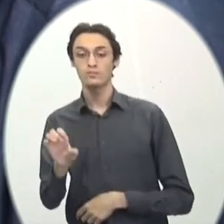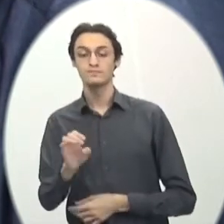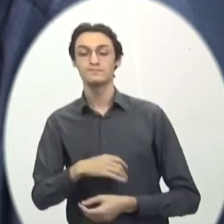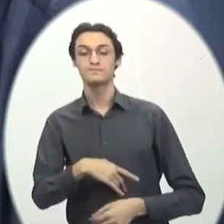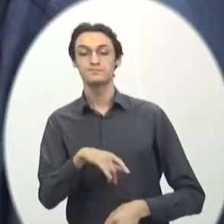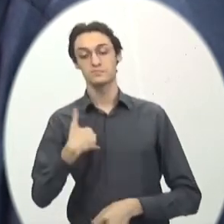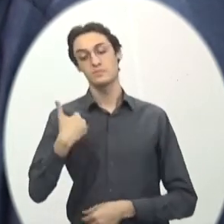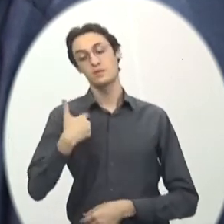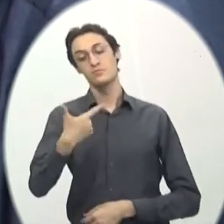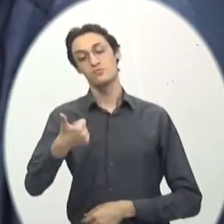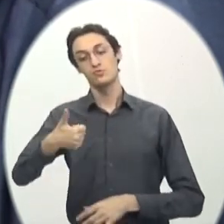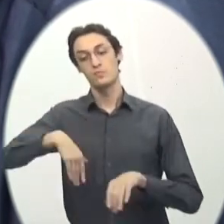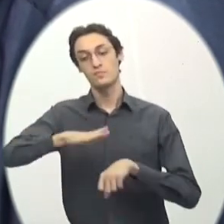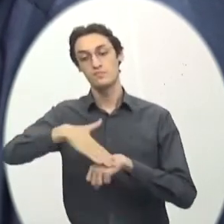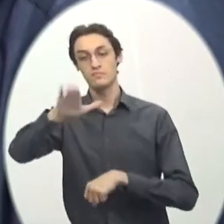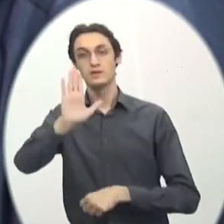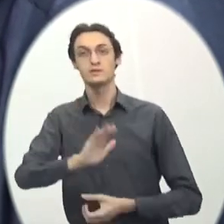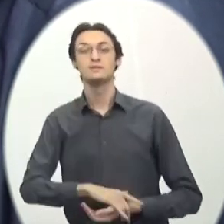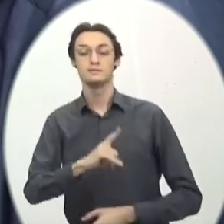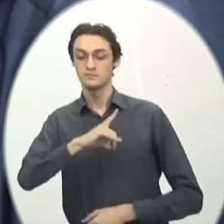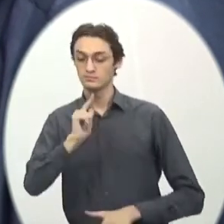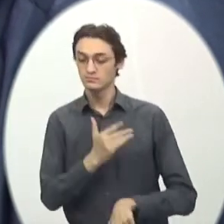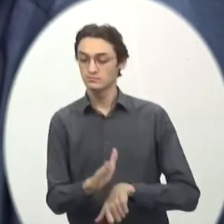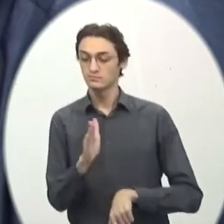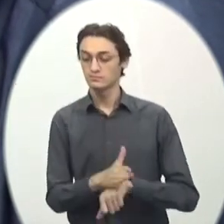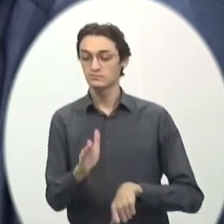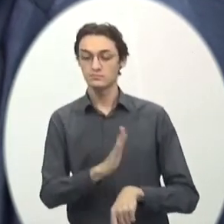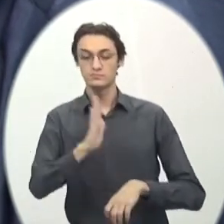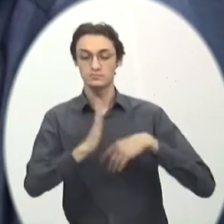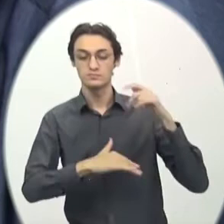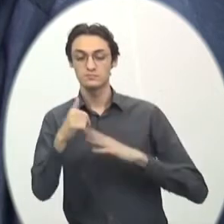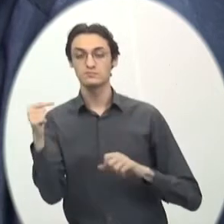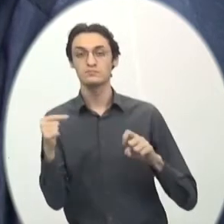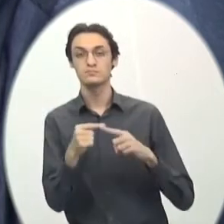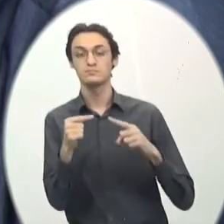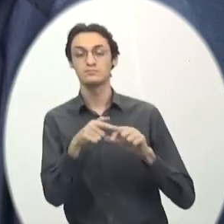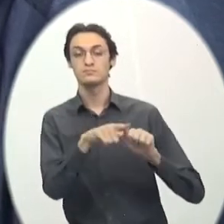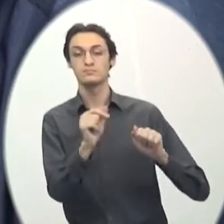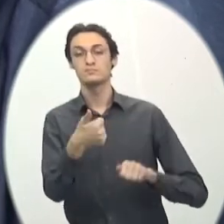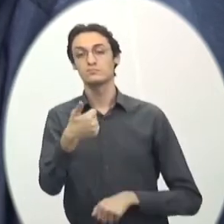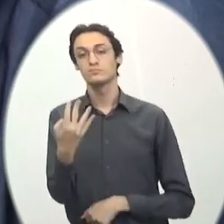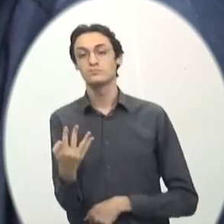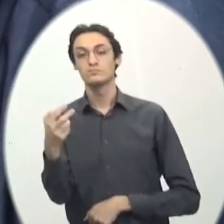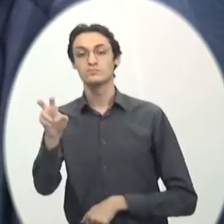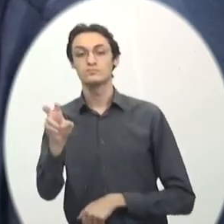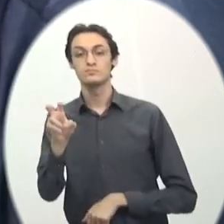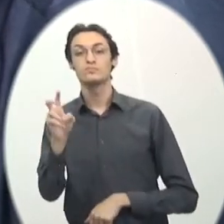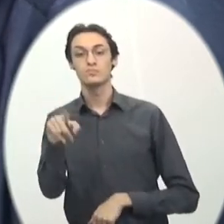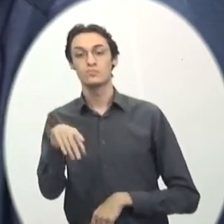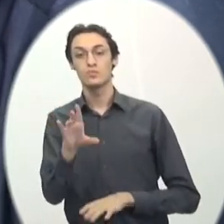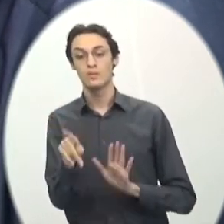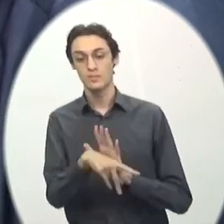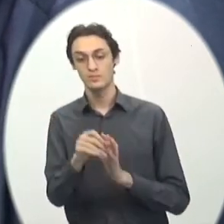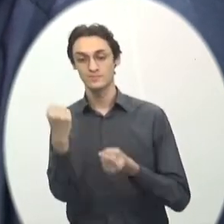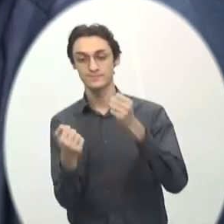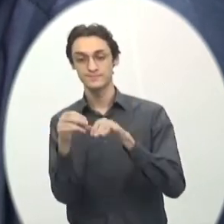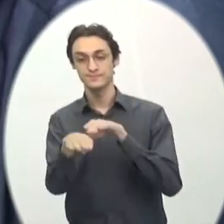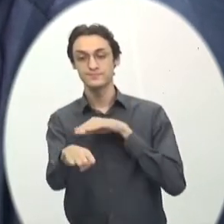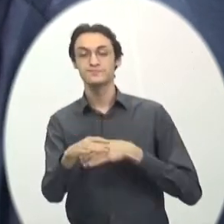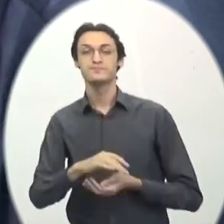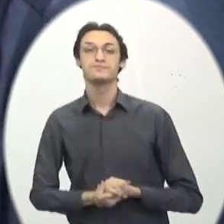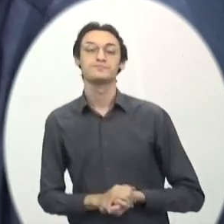anos, ter recebido treinamento especializado nos termos do artigo 145A do Código de Trânsito Brasileiro,